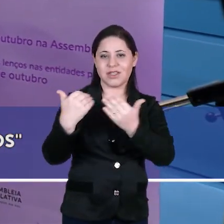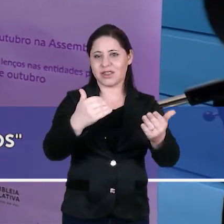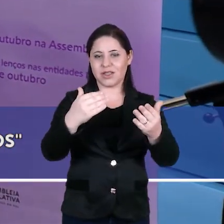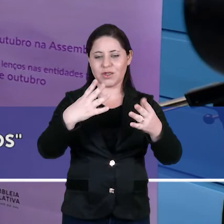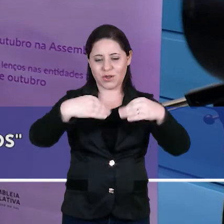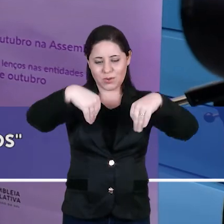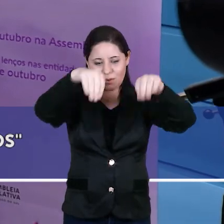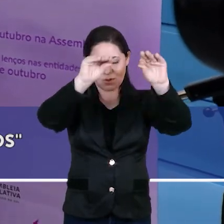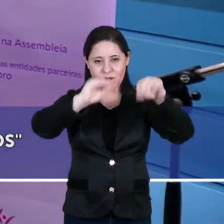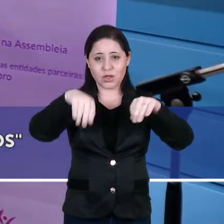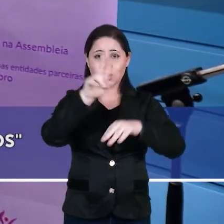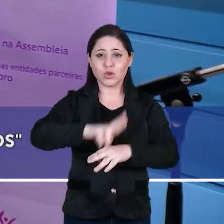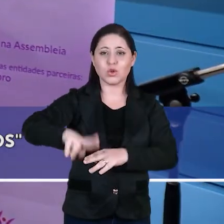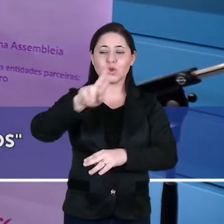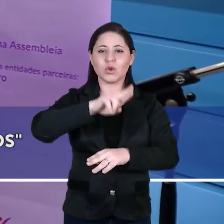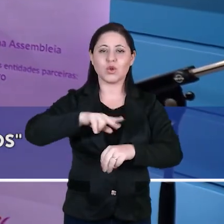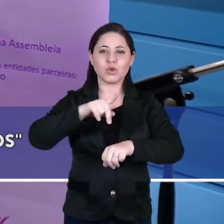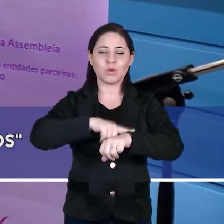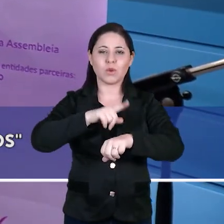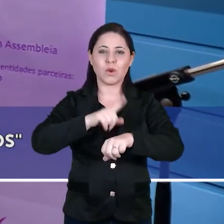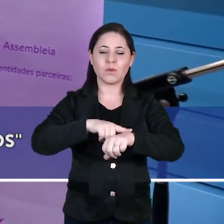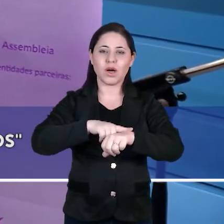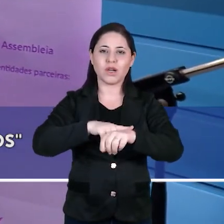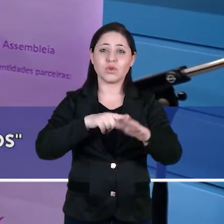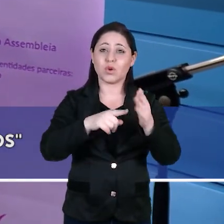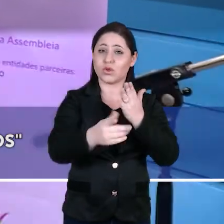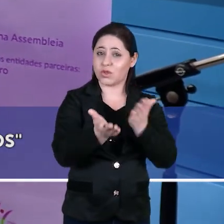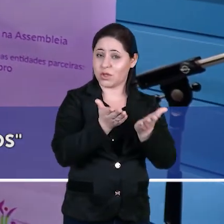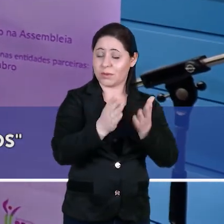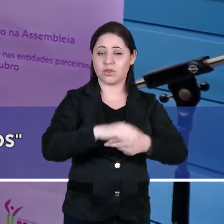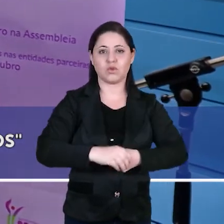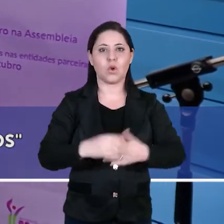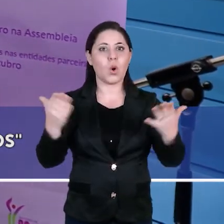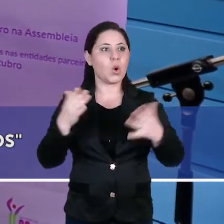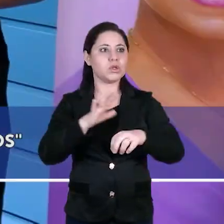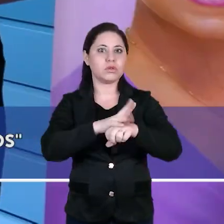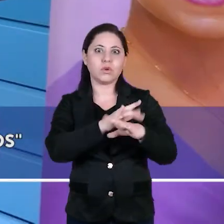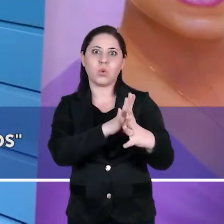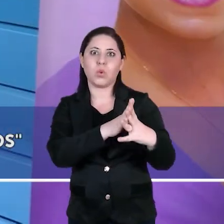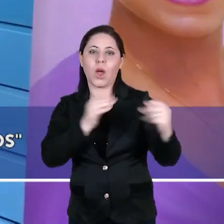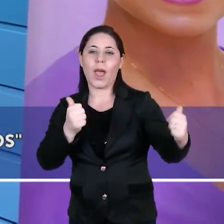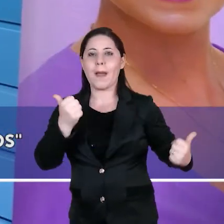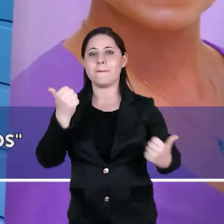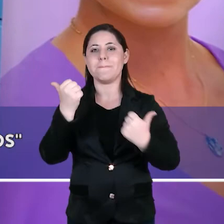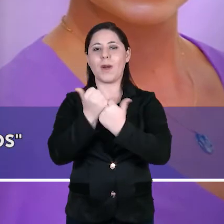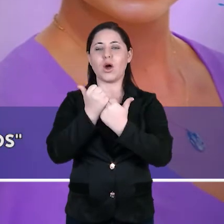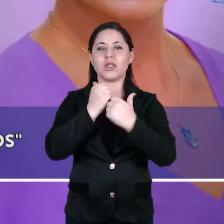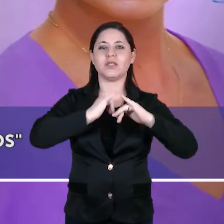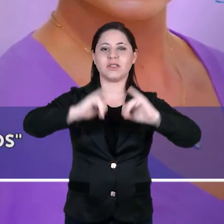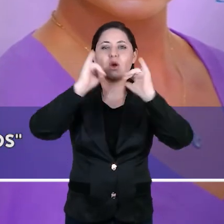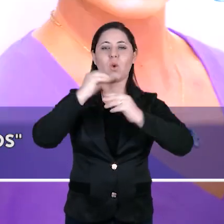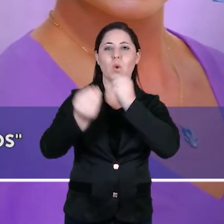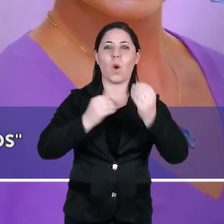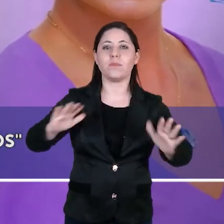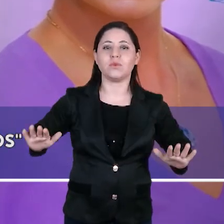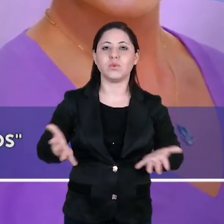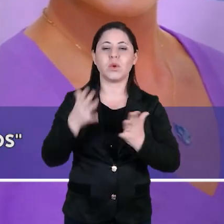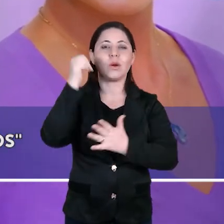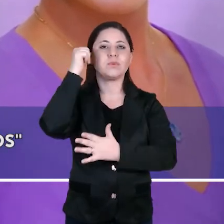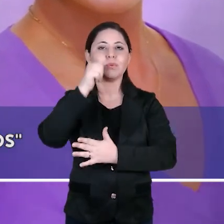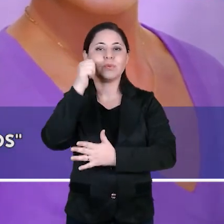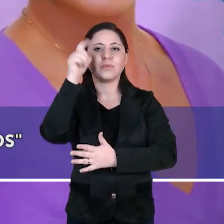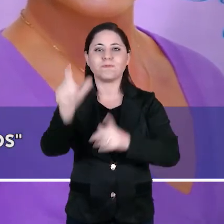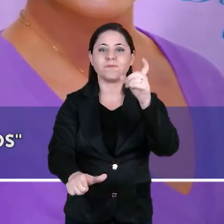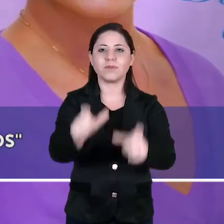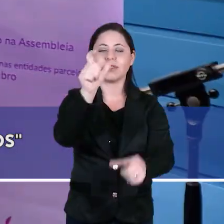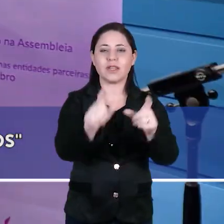também participou da ação e doou um lenço que usou durante o tratamento oncológico. Hoje ela está curada e apoia a ação como